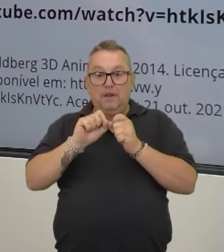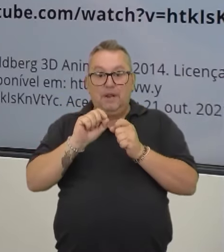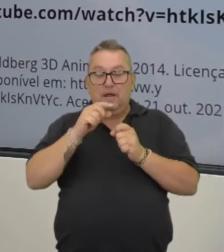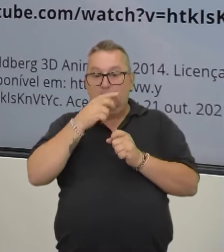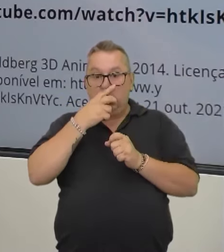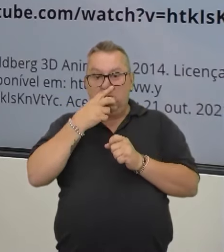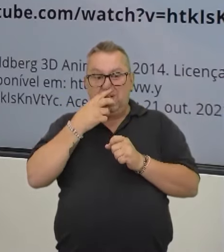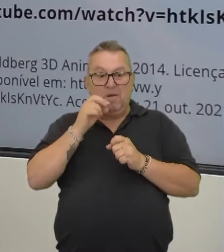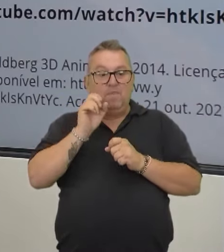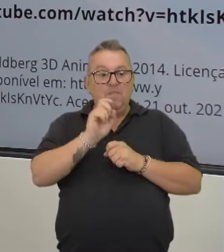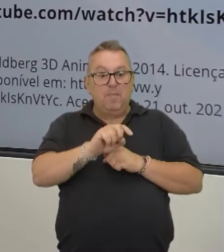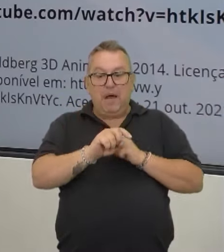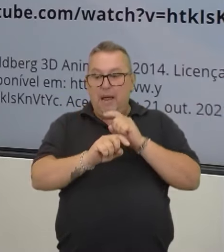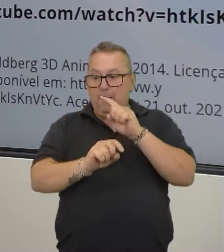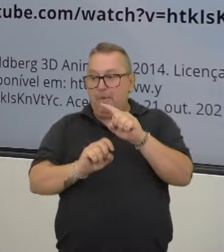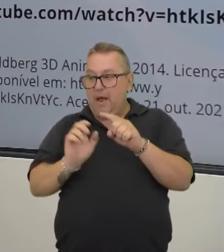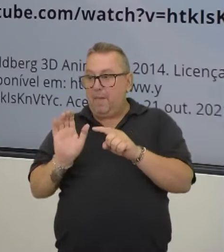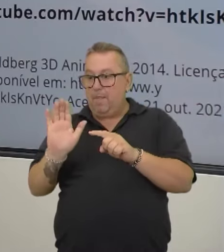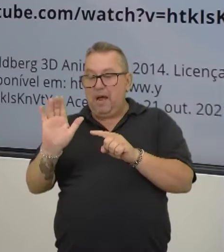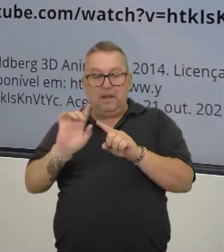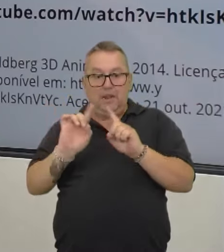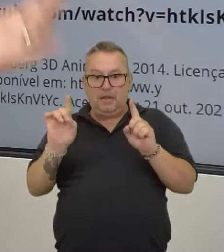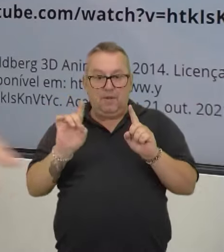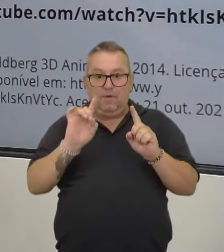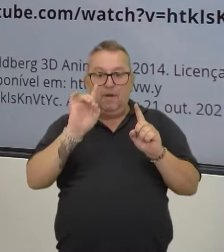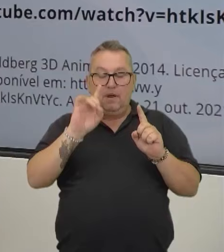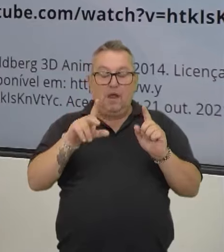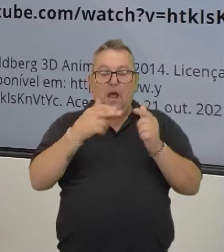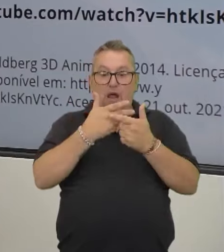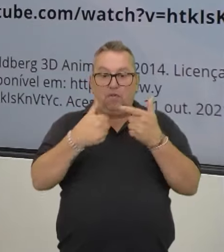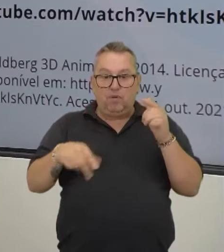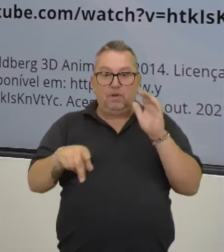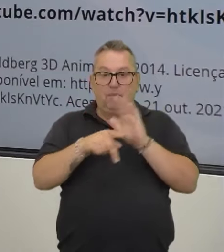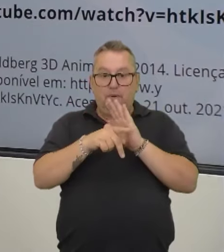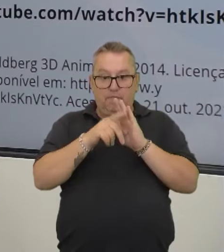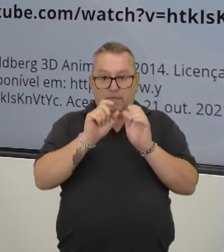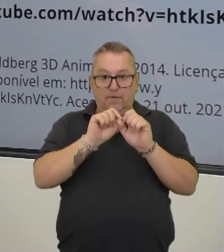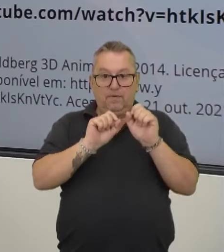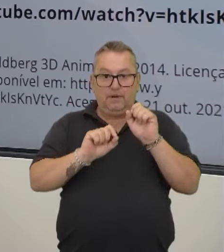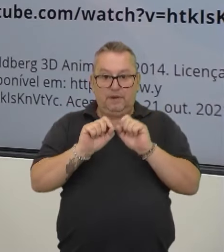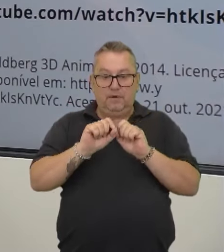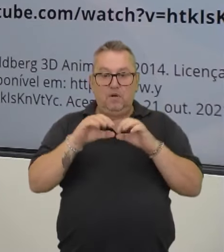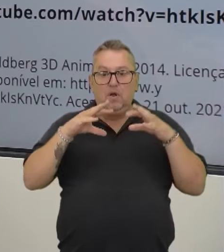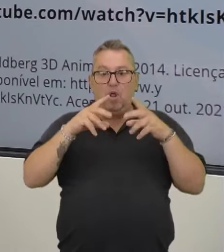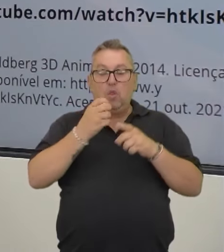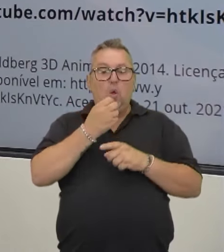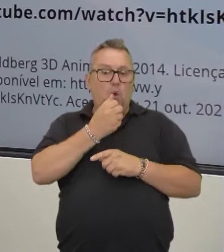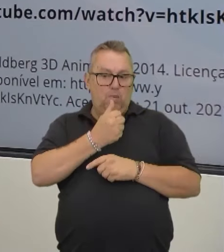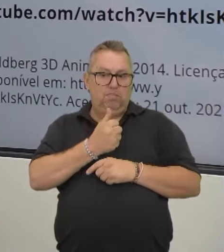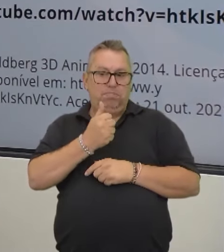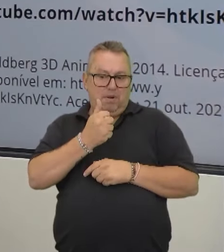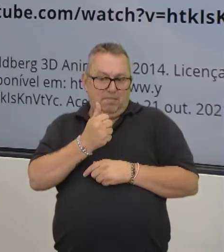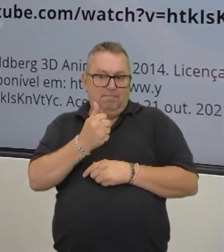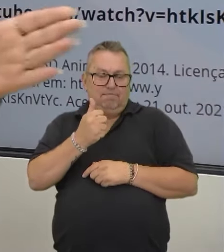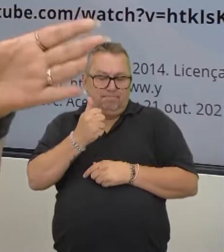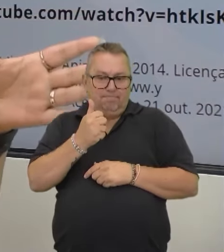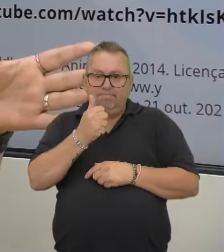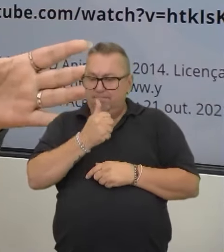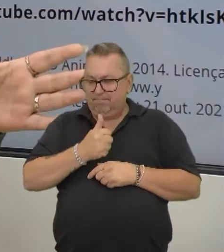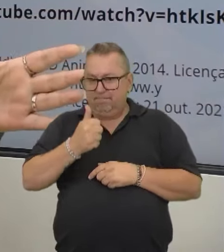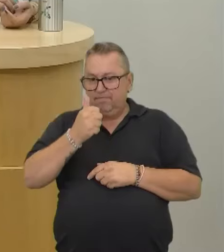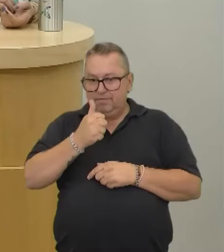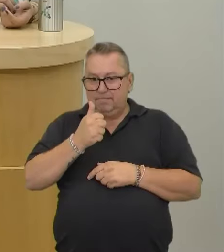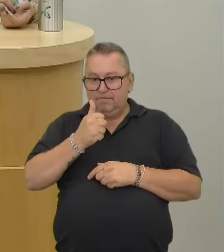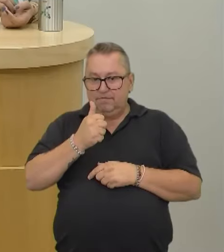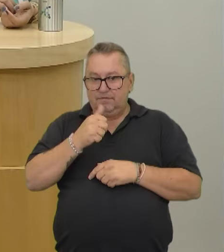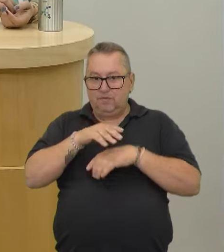apertando um botão, né, para fazer uma ação diferente. As coisas, né, vão se levando. Tudo bem que eu acho... Tava falando aqui com a